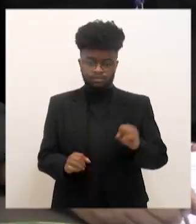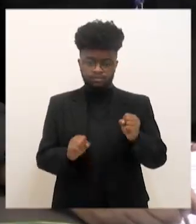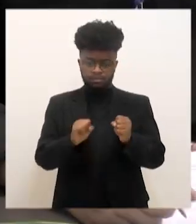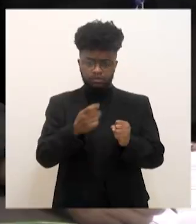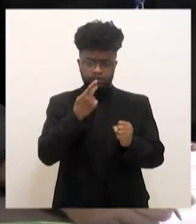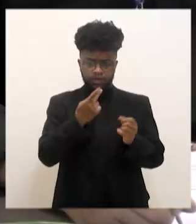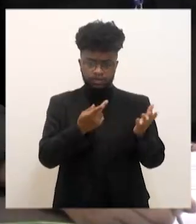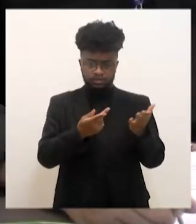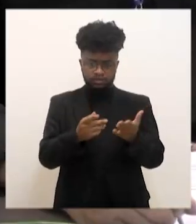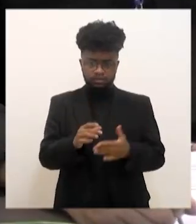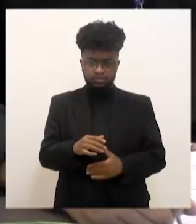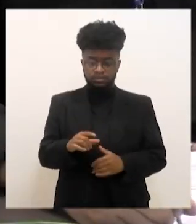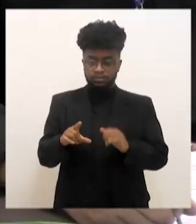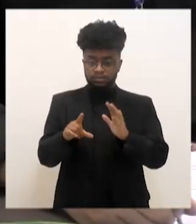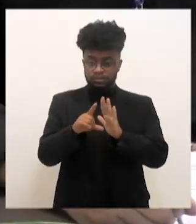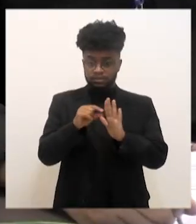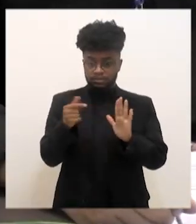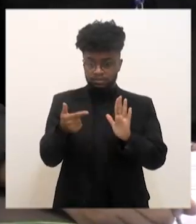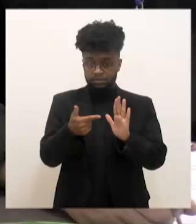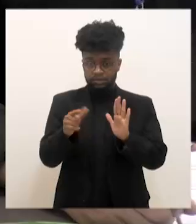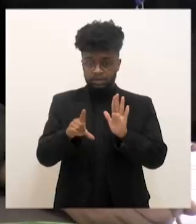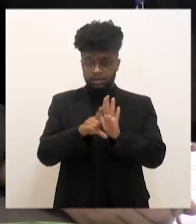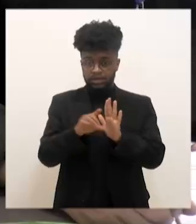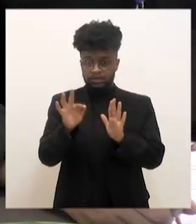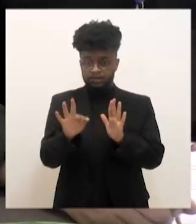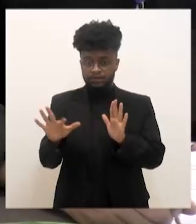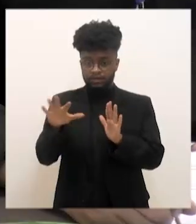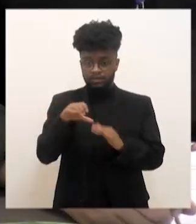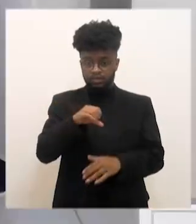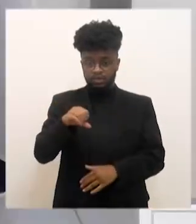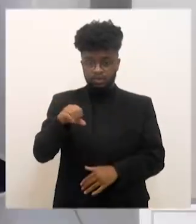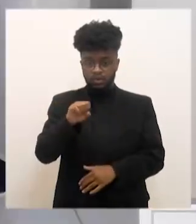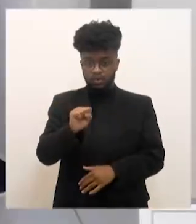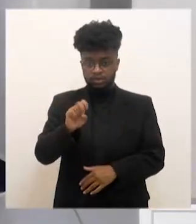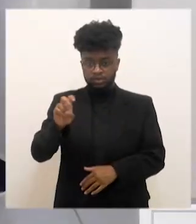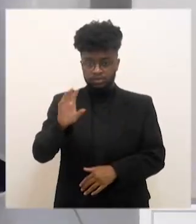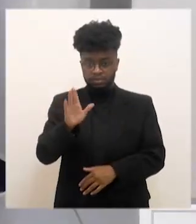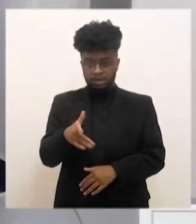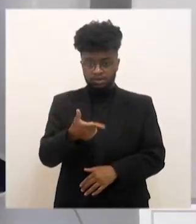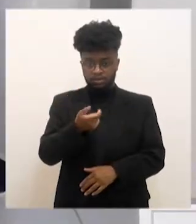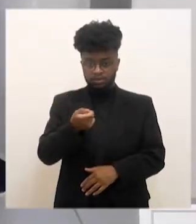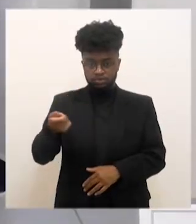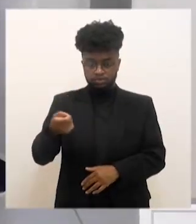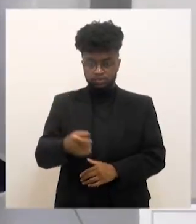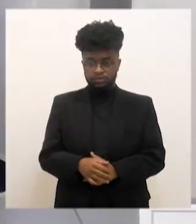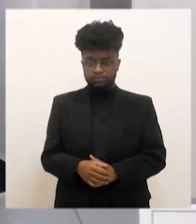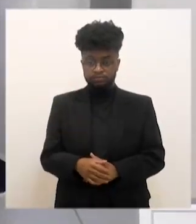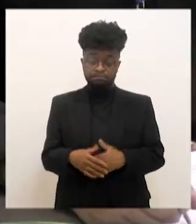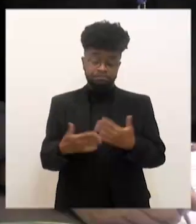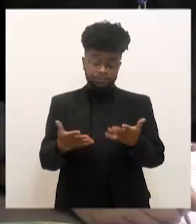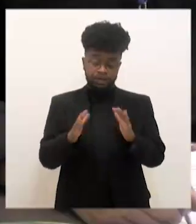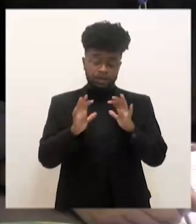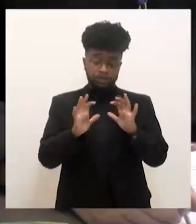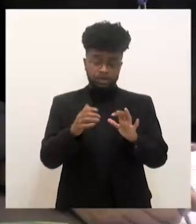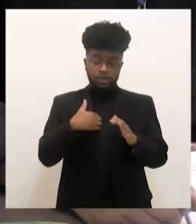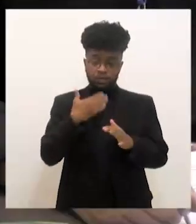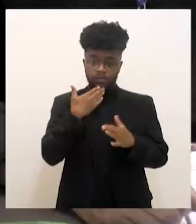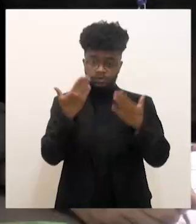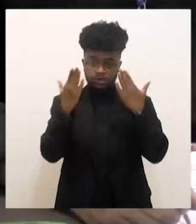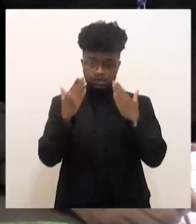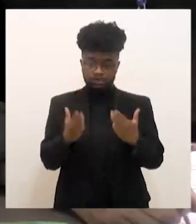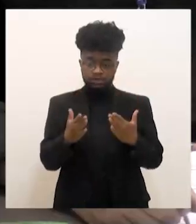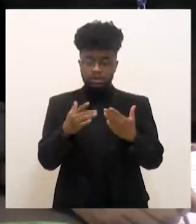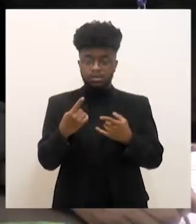para todos ouvirem. Artigo 22 da Lei Federal 9985 de 2000. Então era isso, presidente. Eu ia pedir